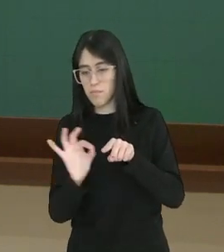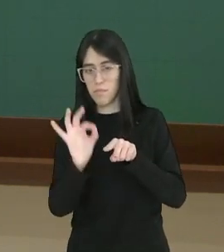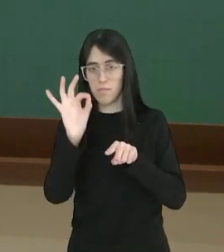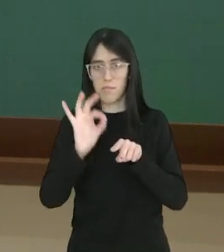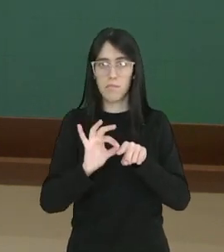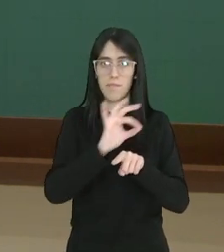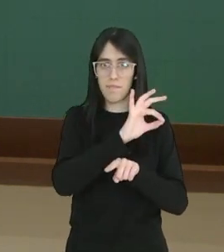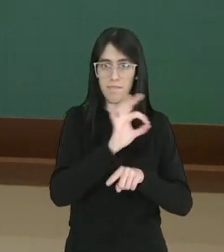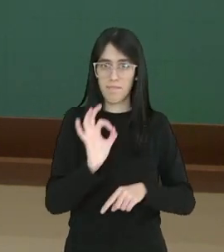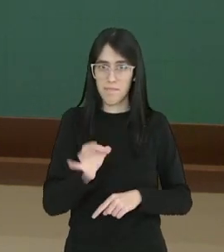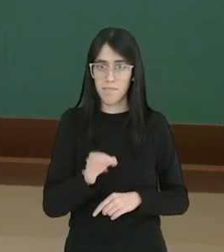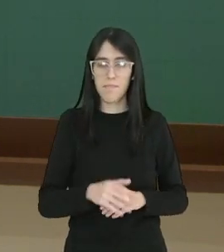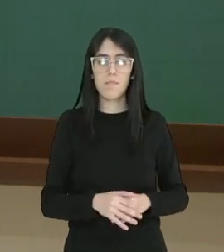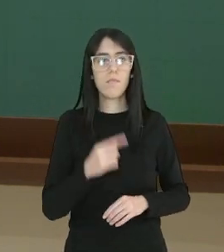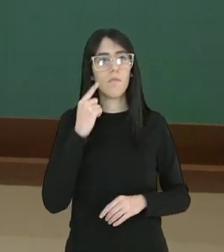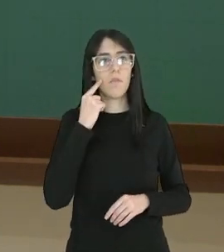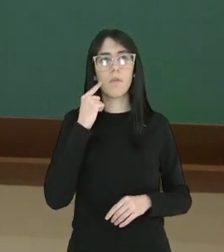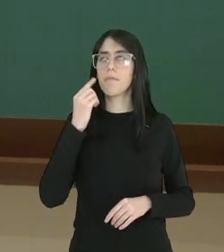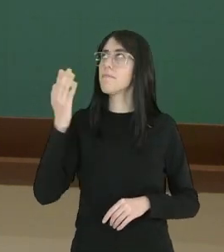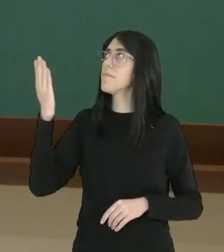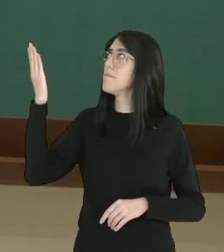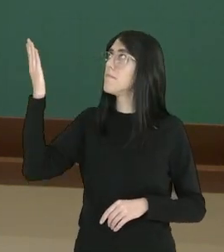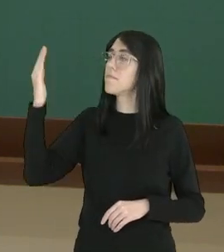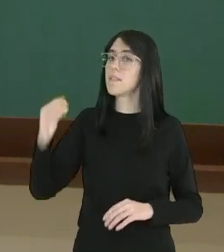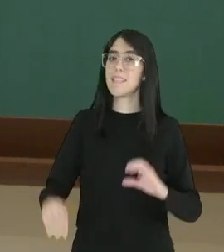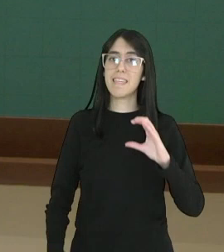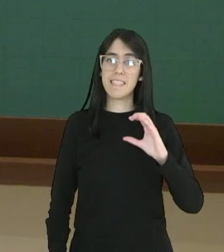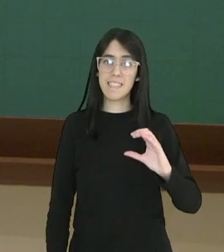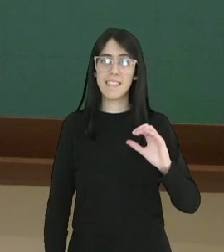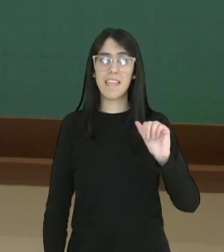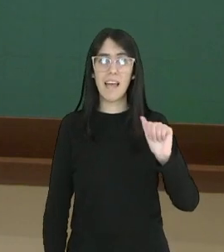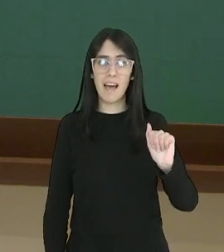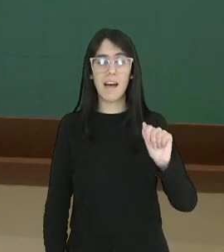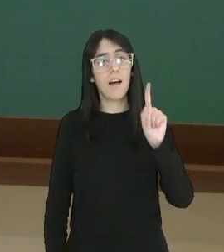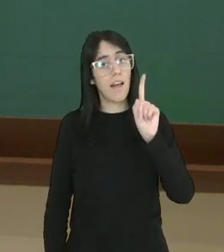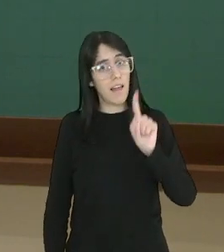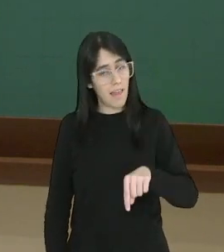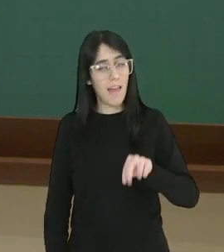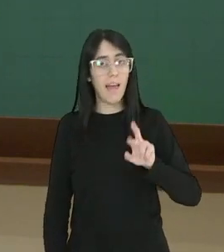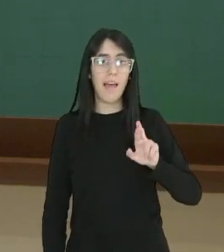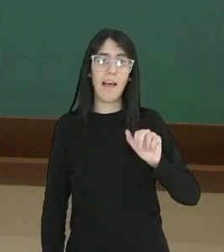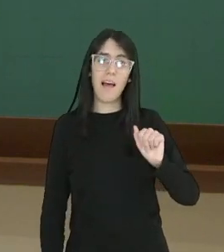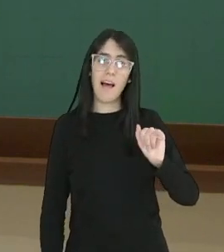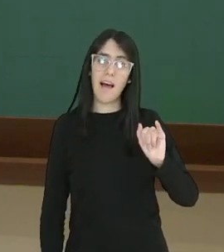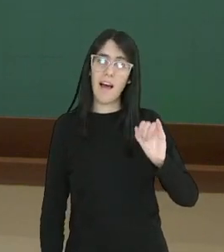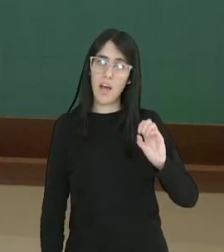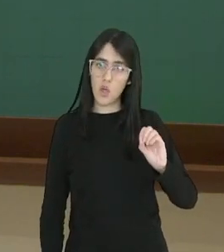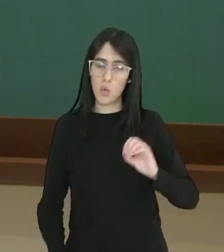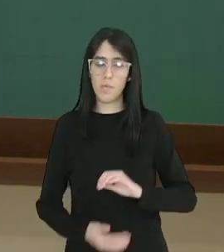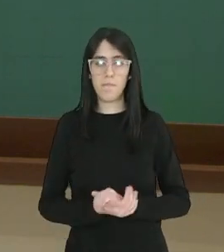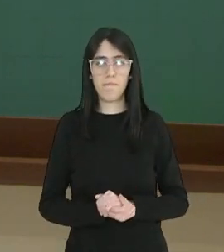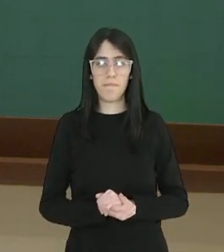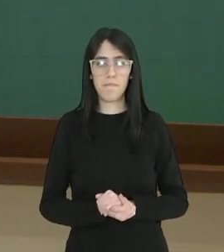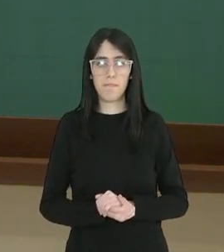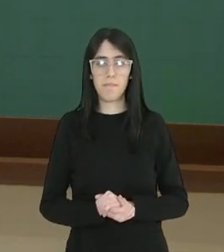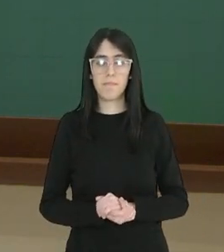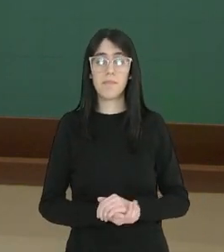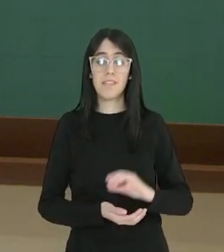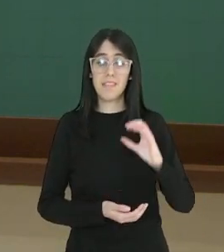circunferência. Então, olha só, o segmento CA, ele é um raio. O segmento